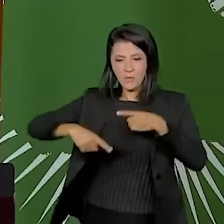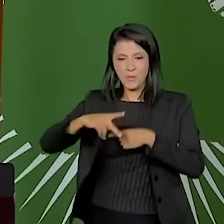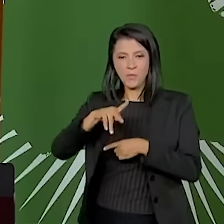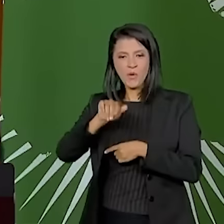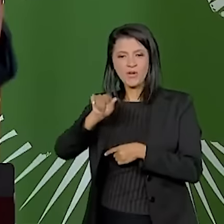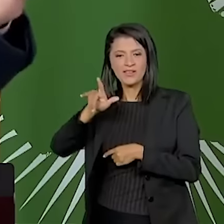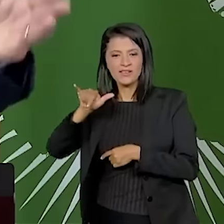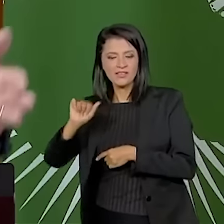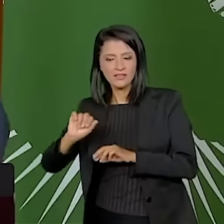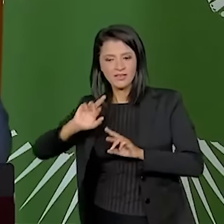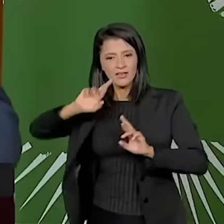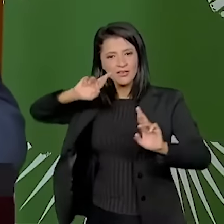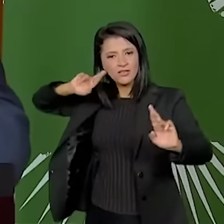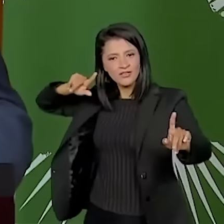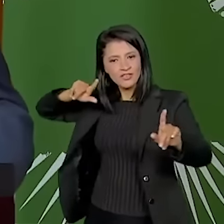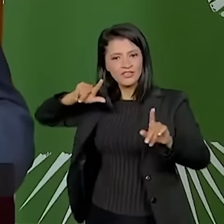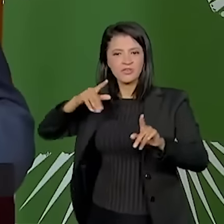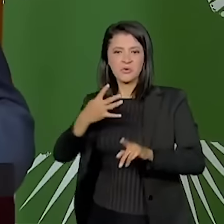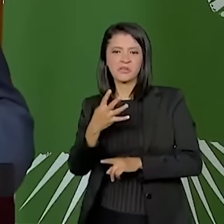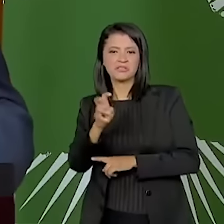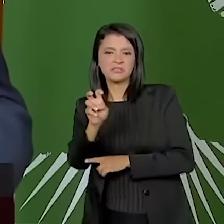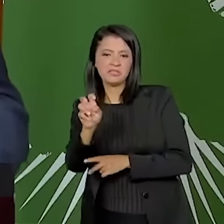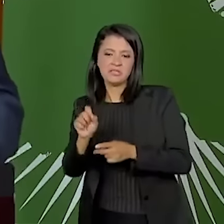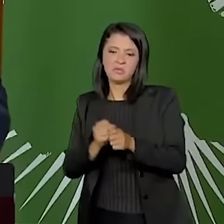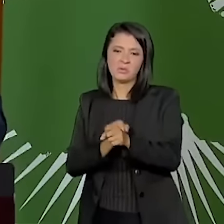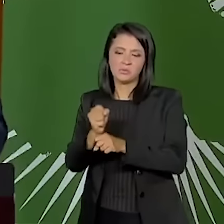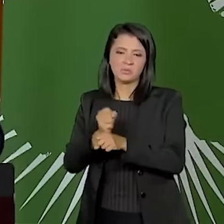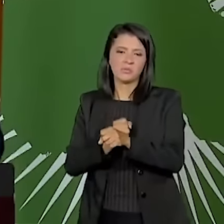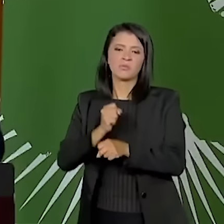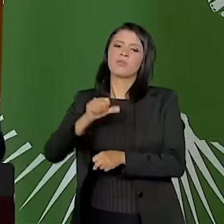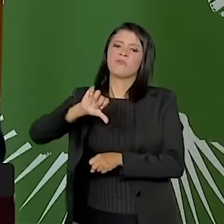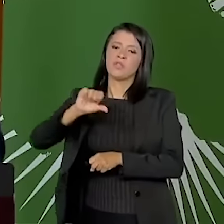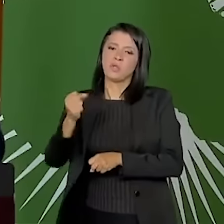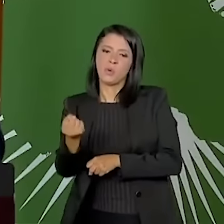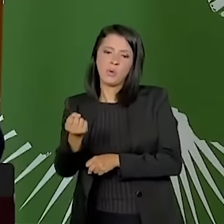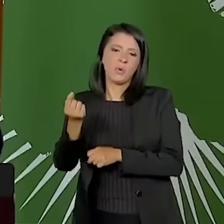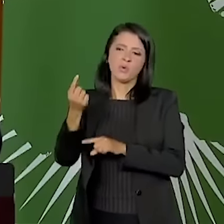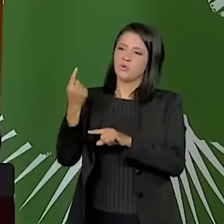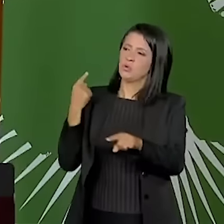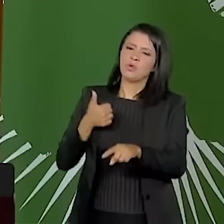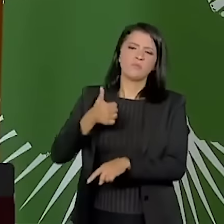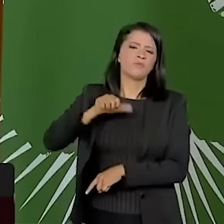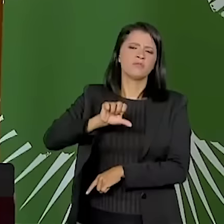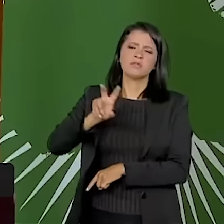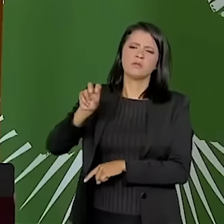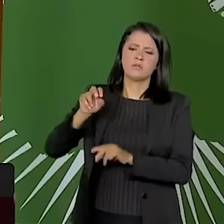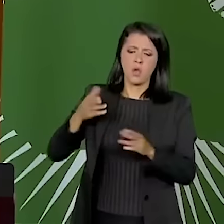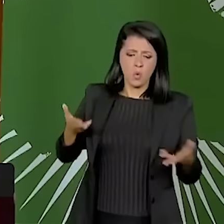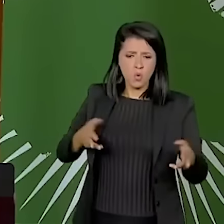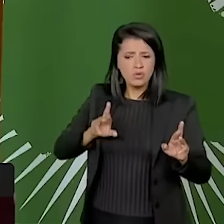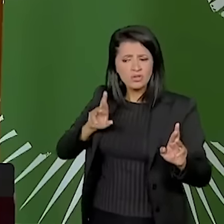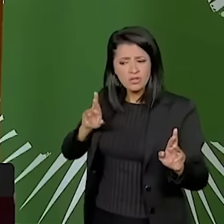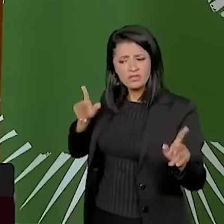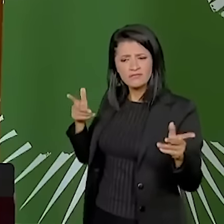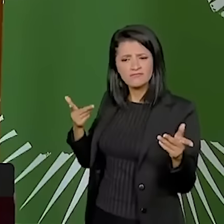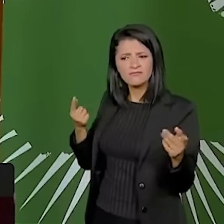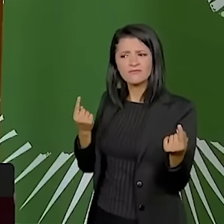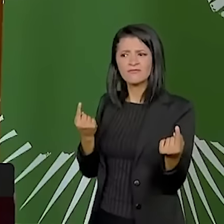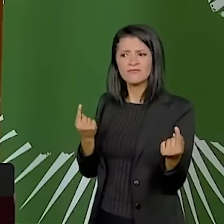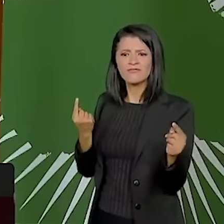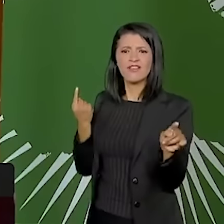de 48, diferente de 50. O mundo é outro. Então, nós precisamos fazer com que haja